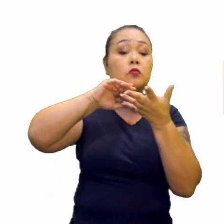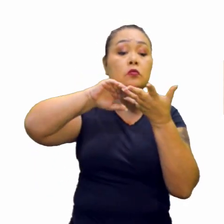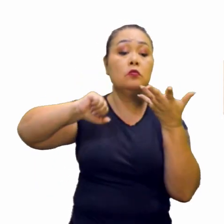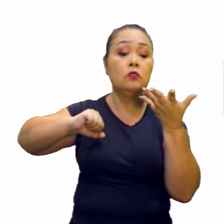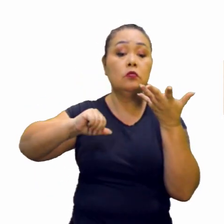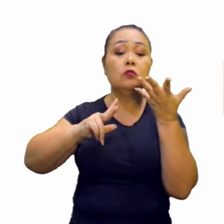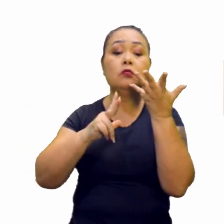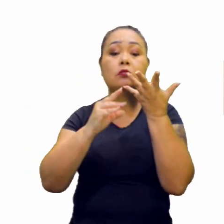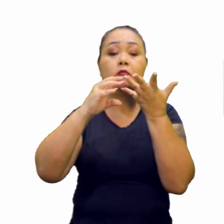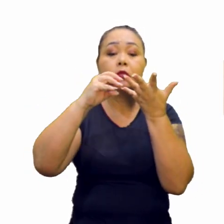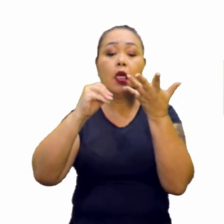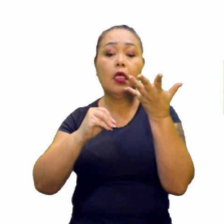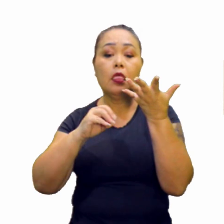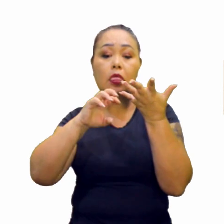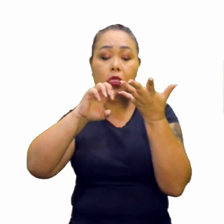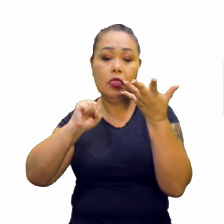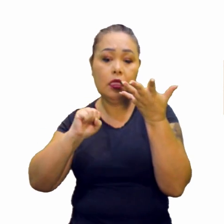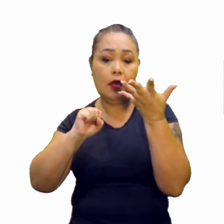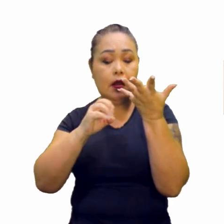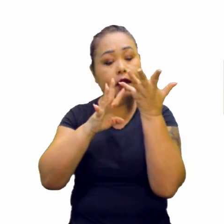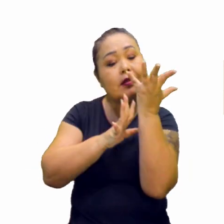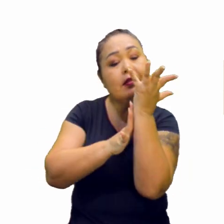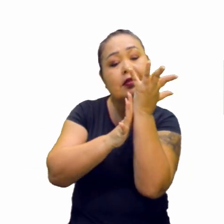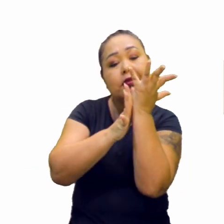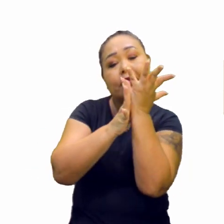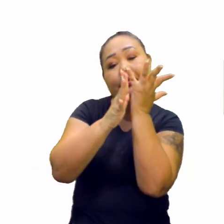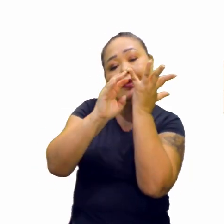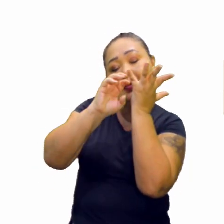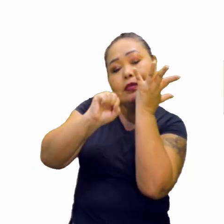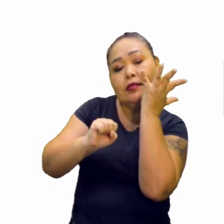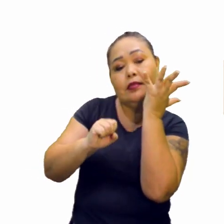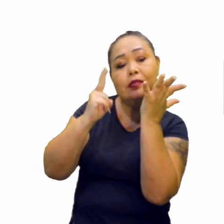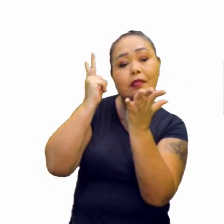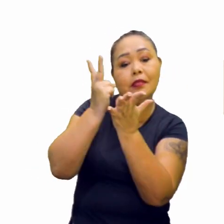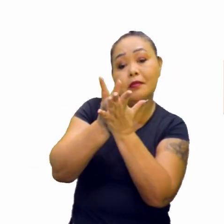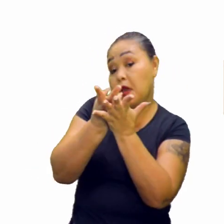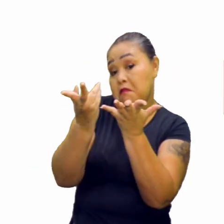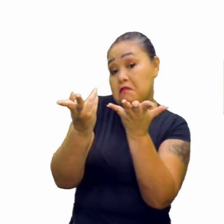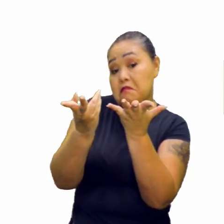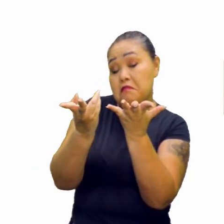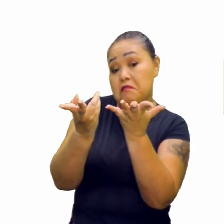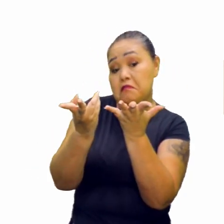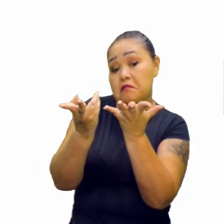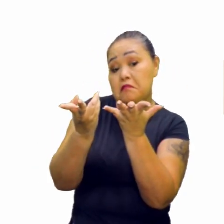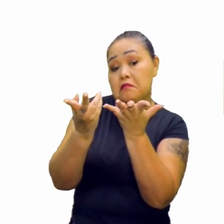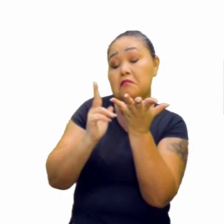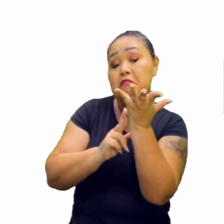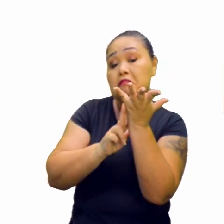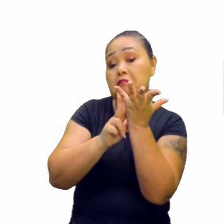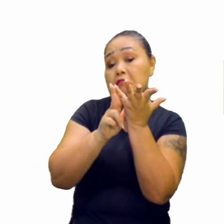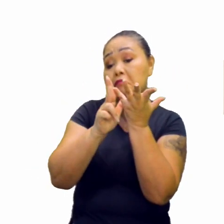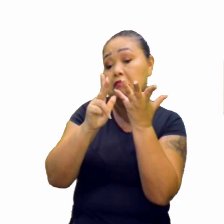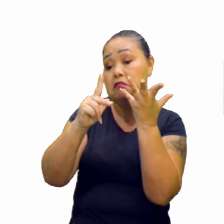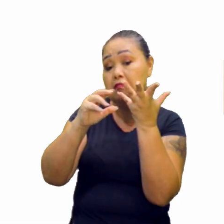galhos ladrões. É manutenção. Brotos e galhos ladrões